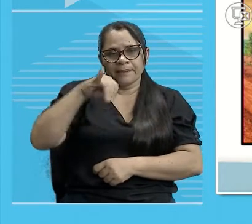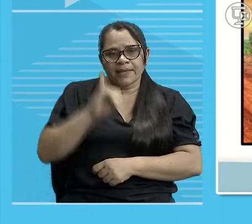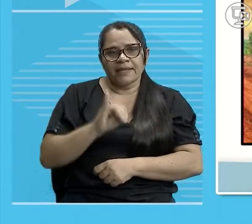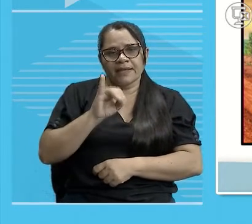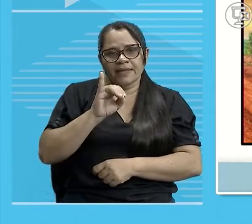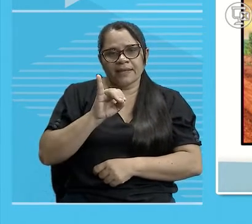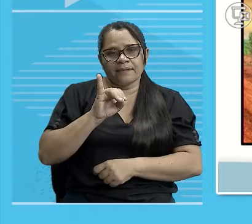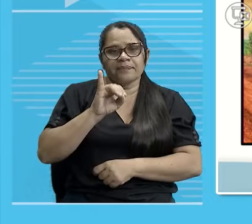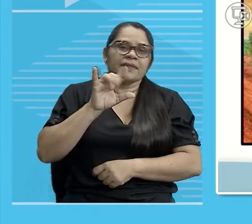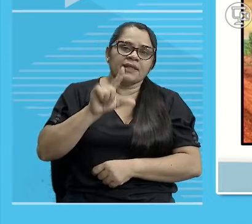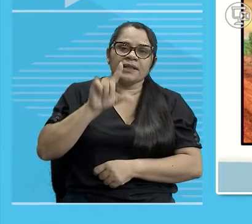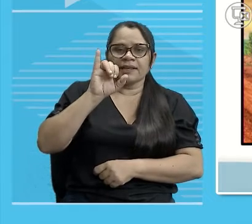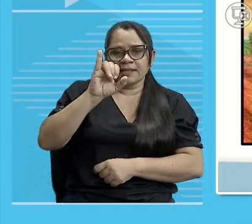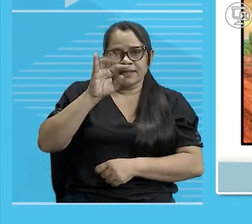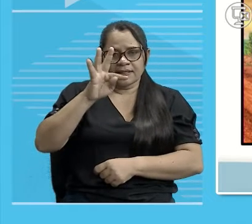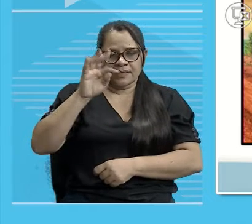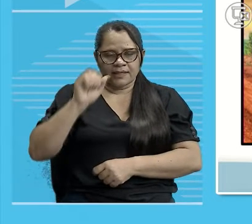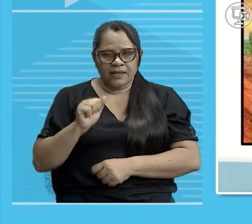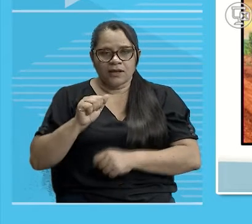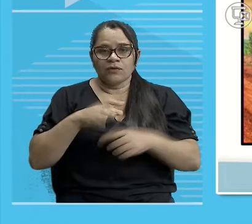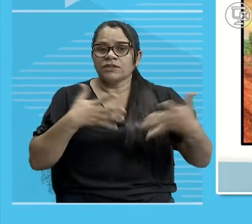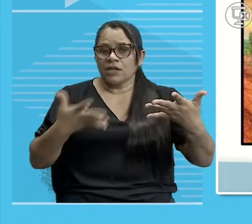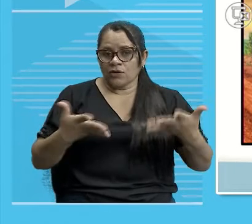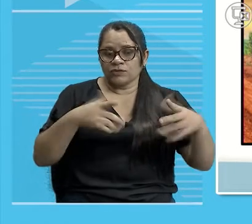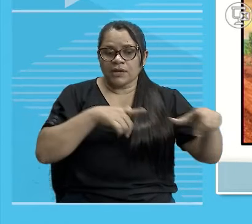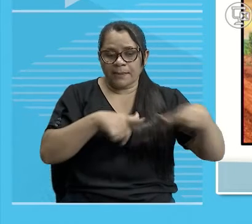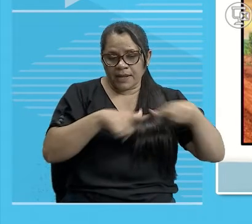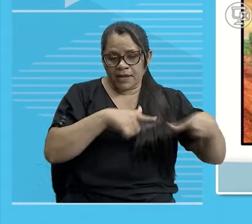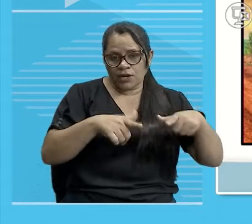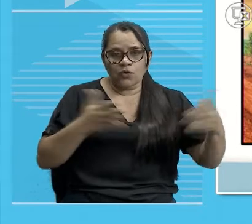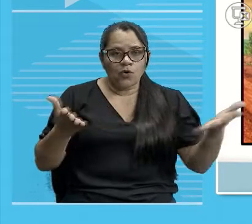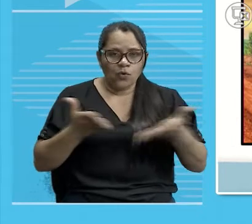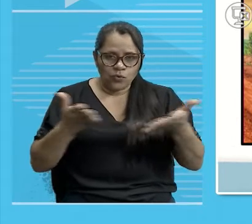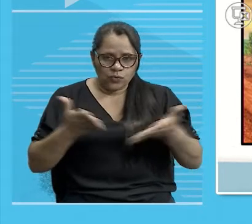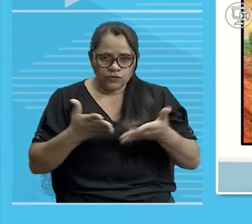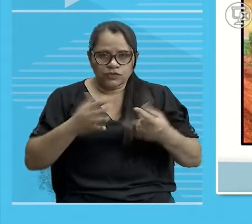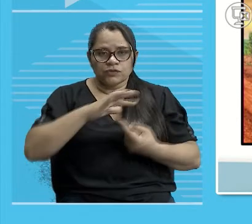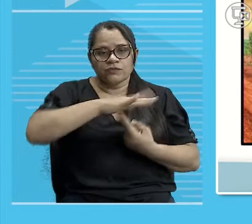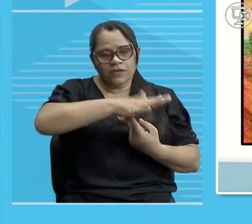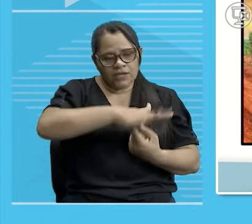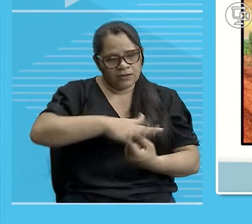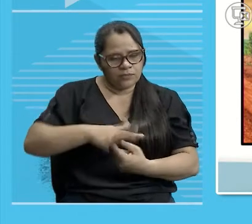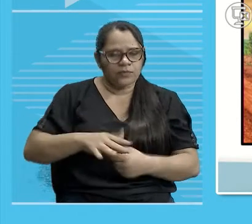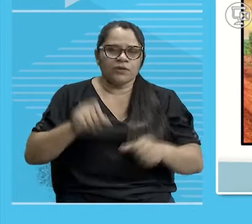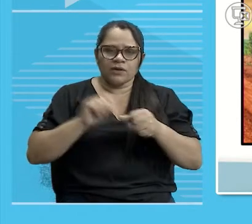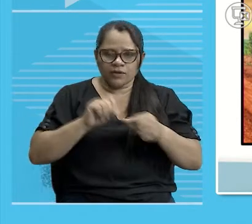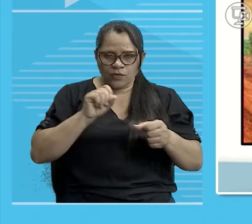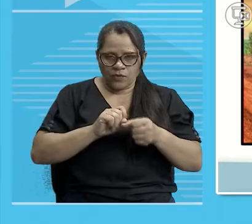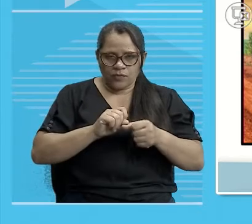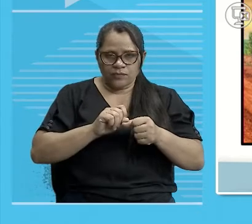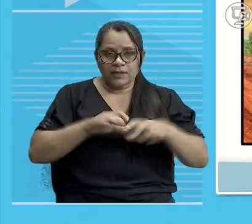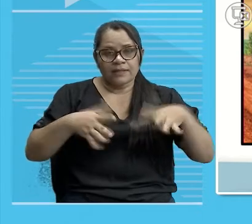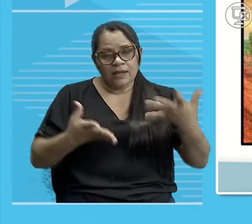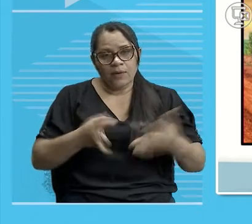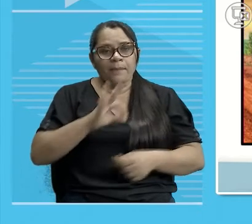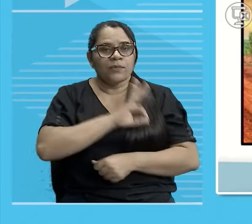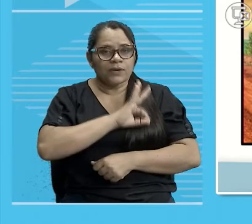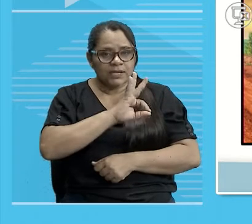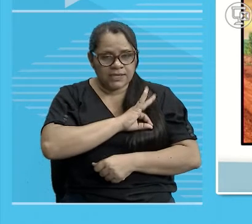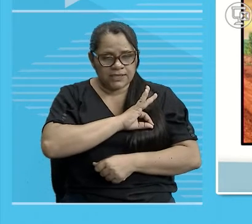o serviço hoje que é realizado por helicópteros com o curso muito alto a polícia vai conseguir fazer